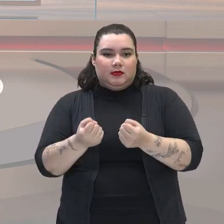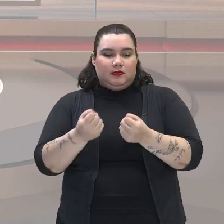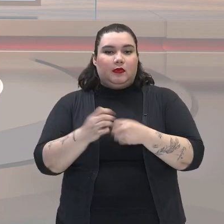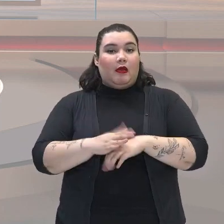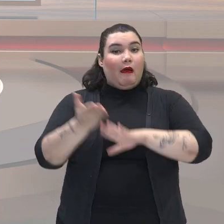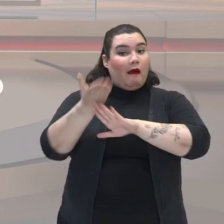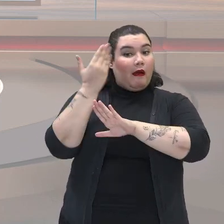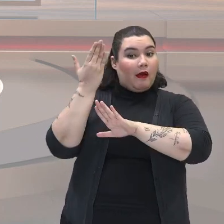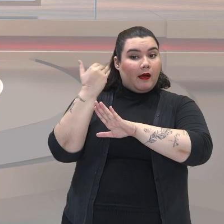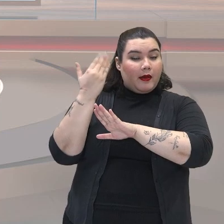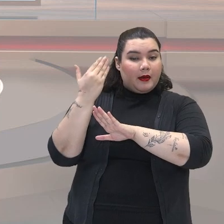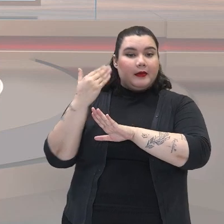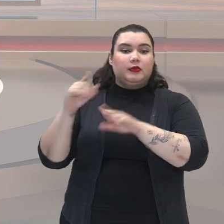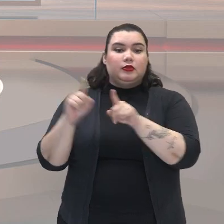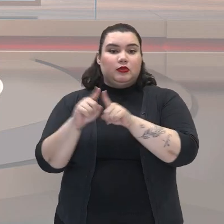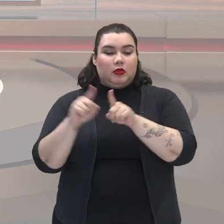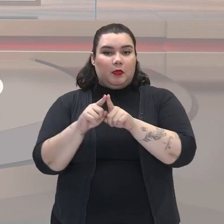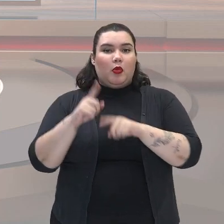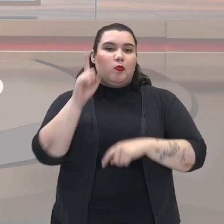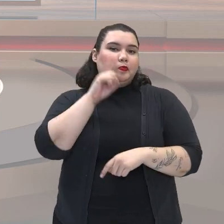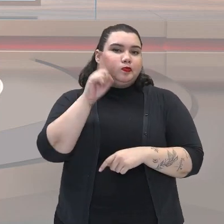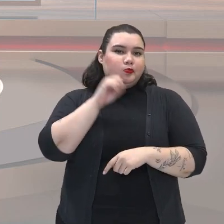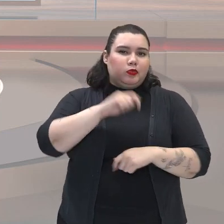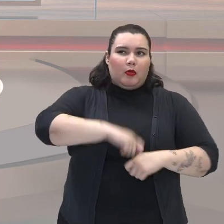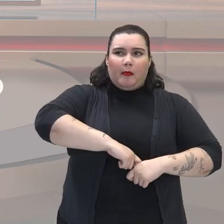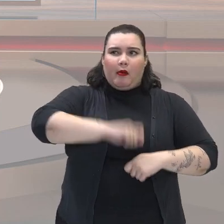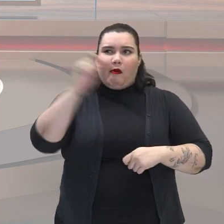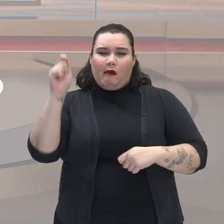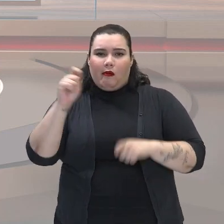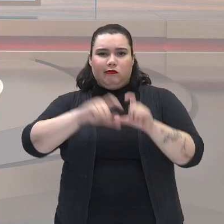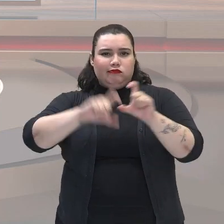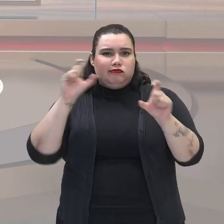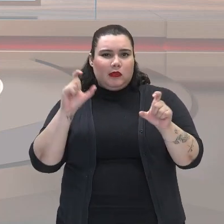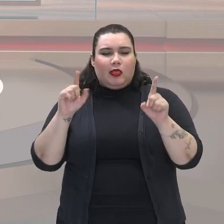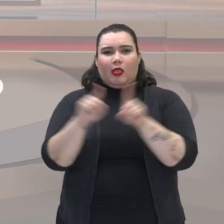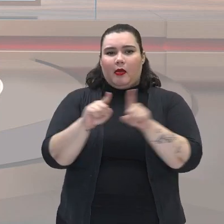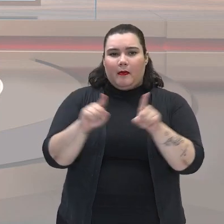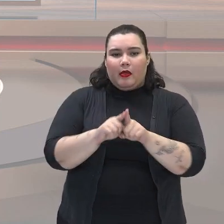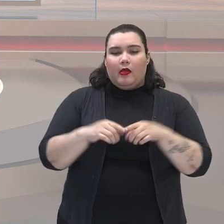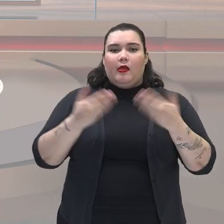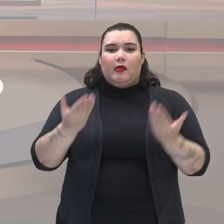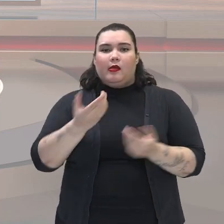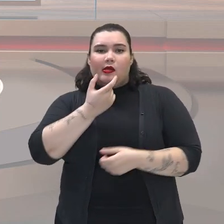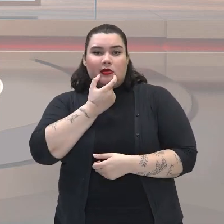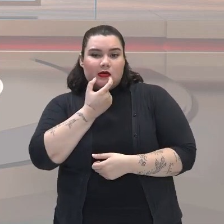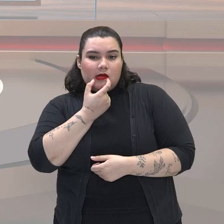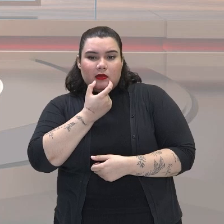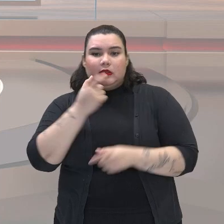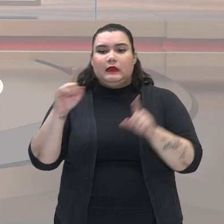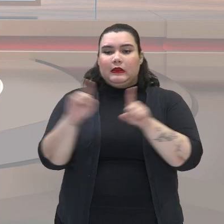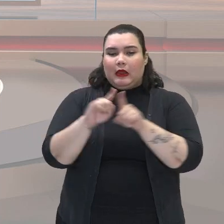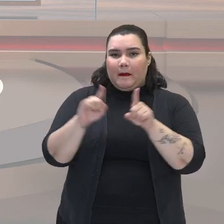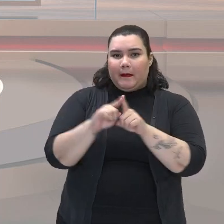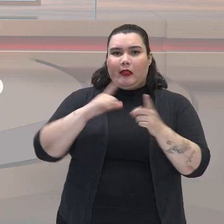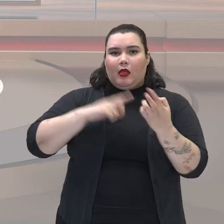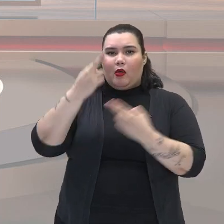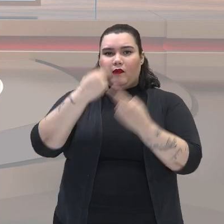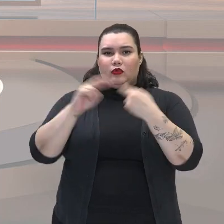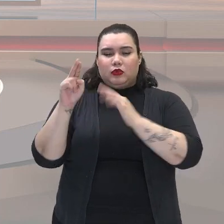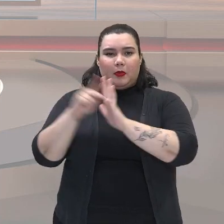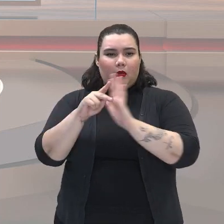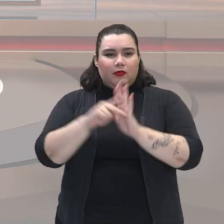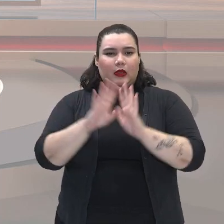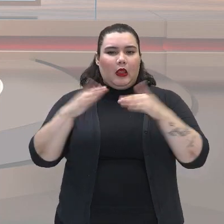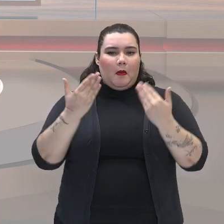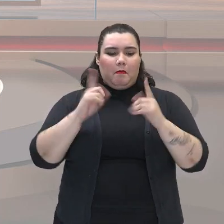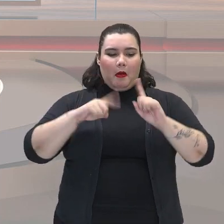já na independência dos Estados Unidos, não é? Já na Inglaterra, nas revoluções puritana e gloriosa, e por aí vai,